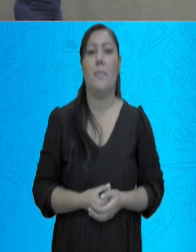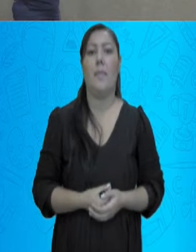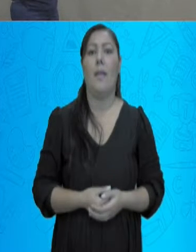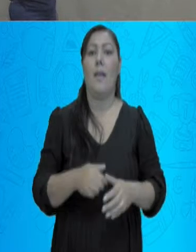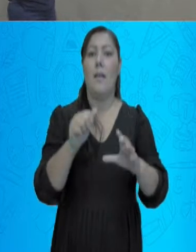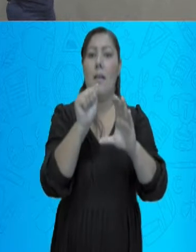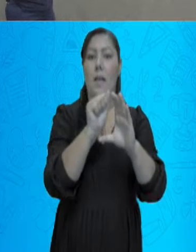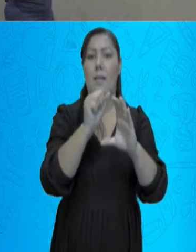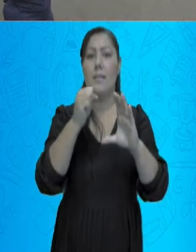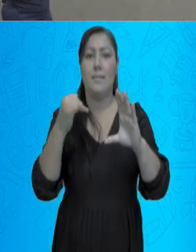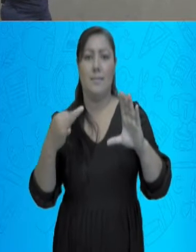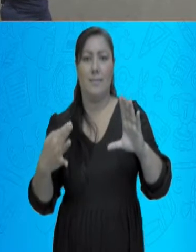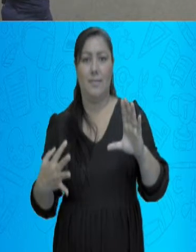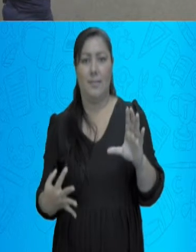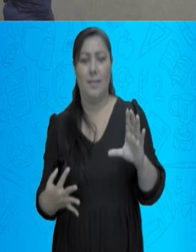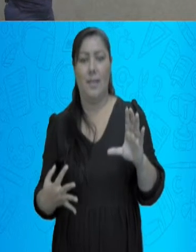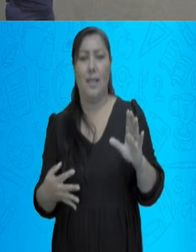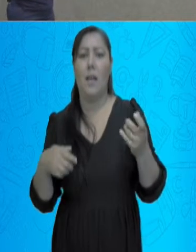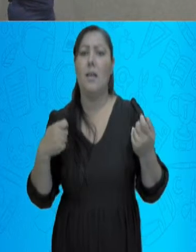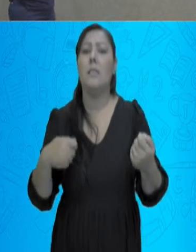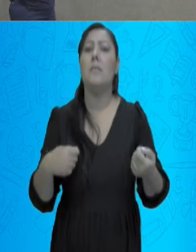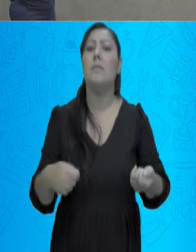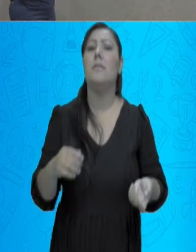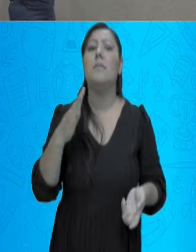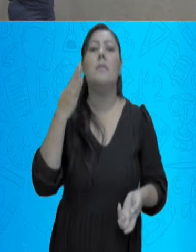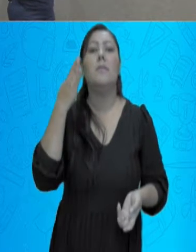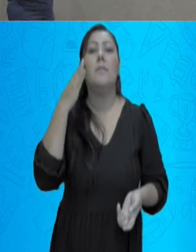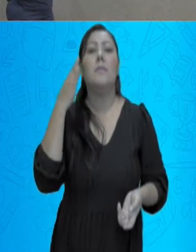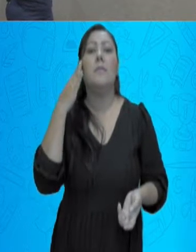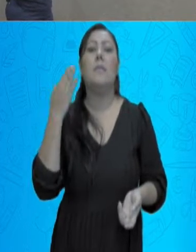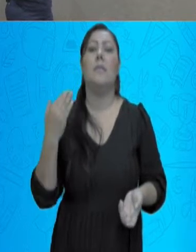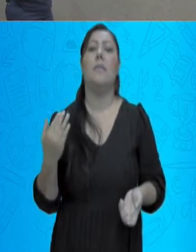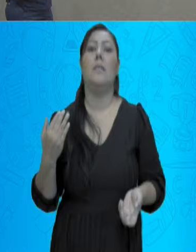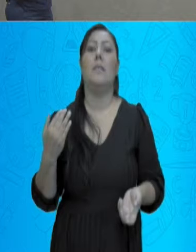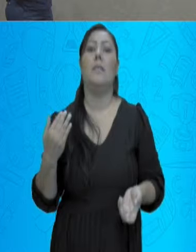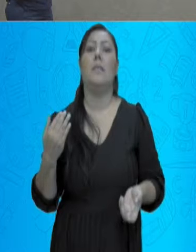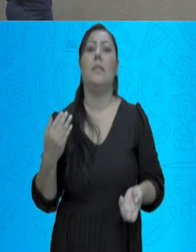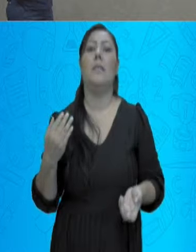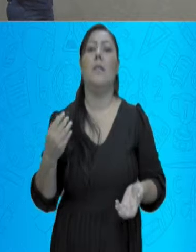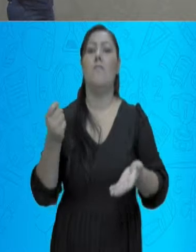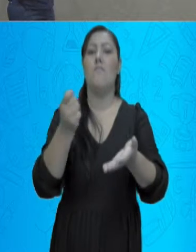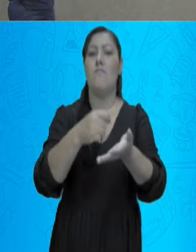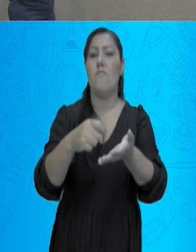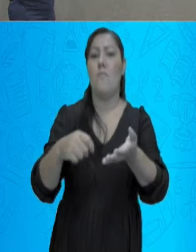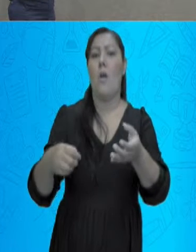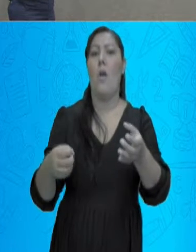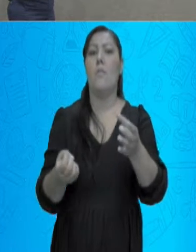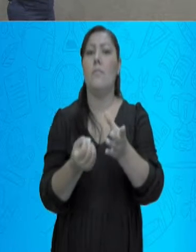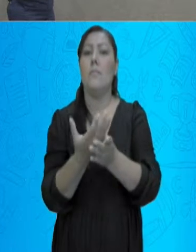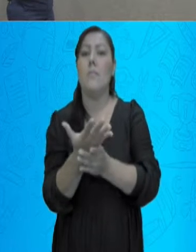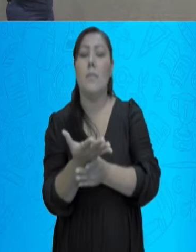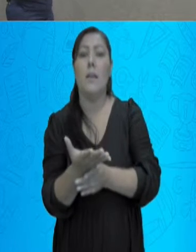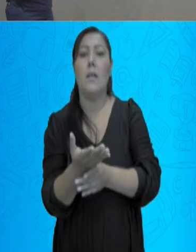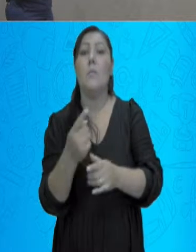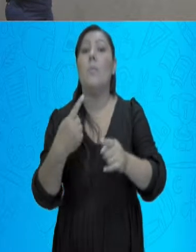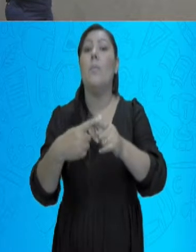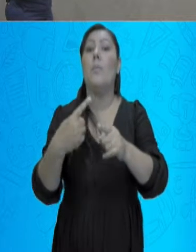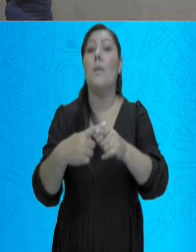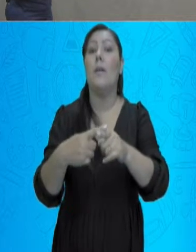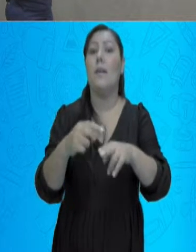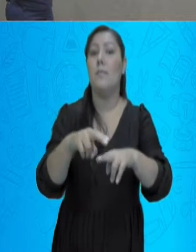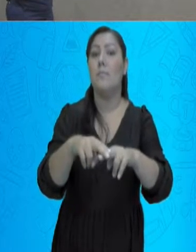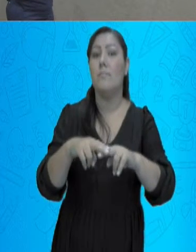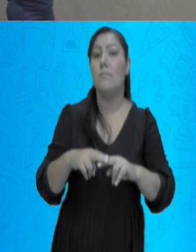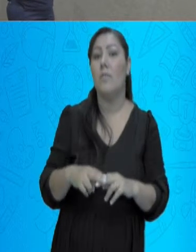características, precisamos entender que ele foi feito para divulgar algo, divulgar algum